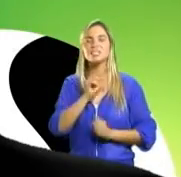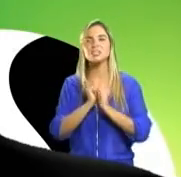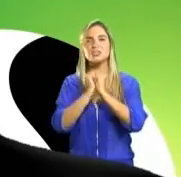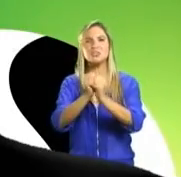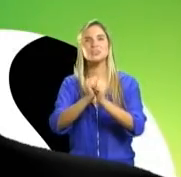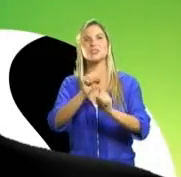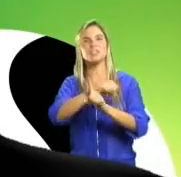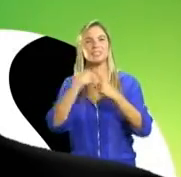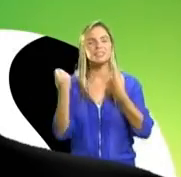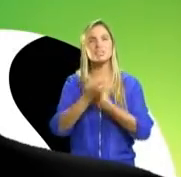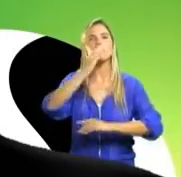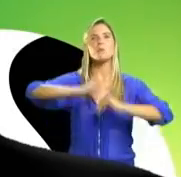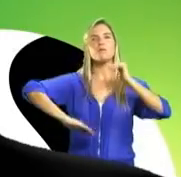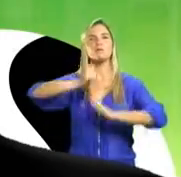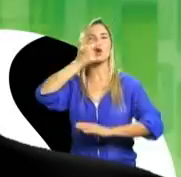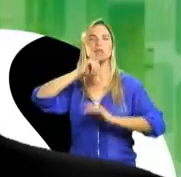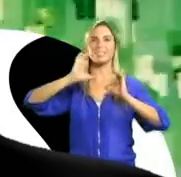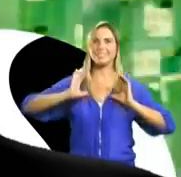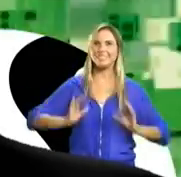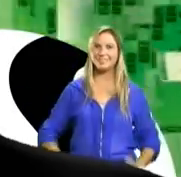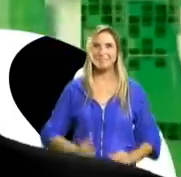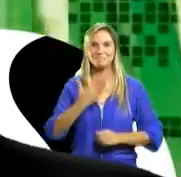e formando profissionais cidadãos.